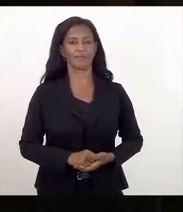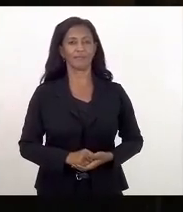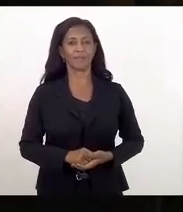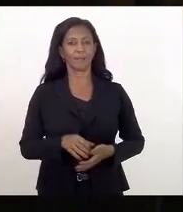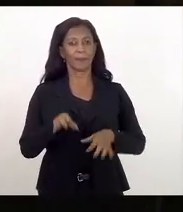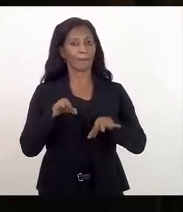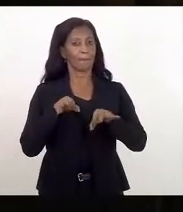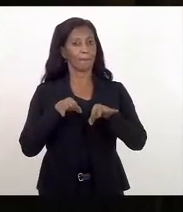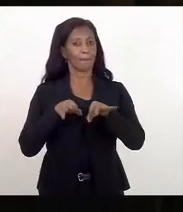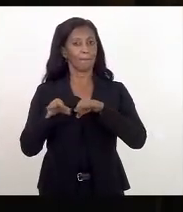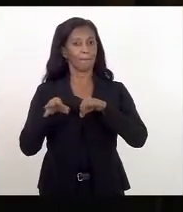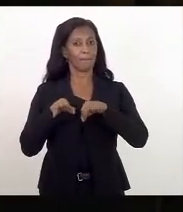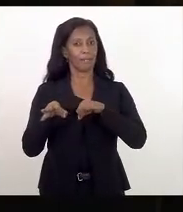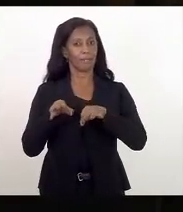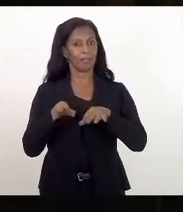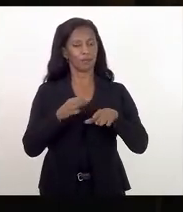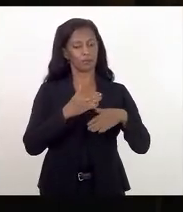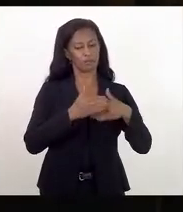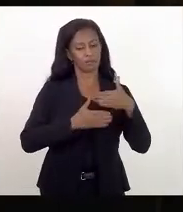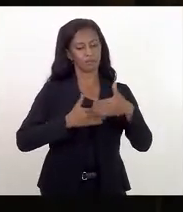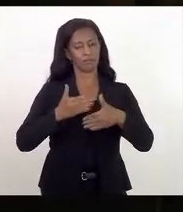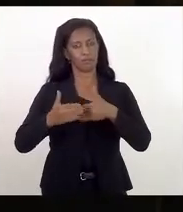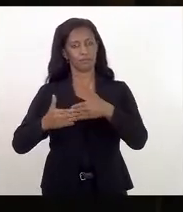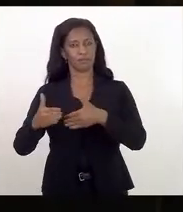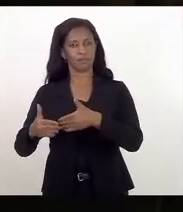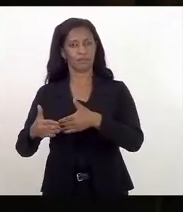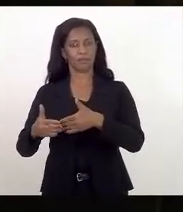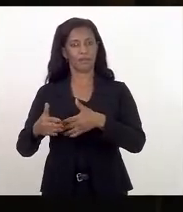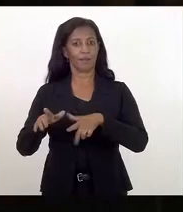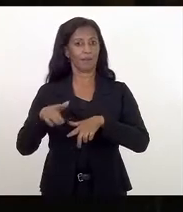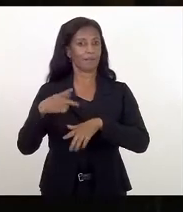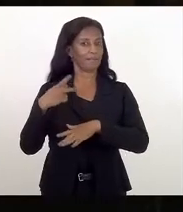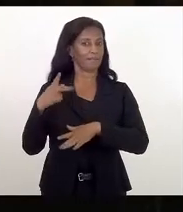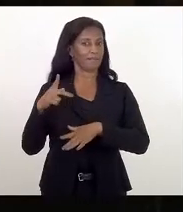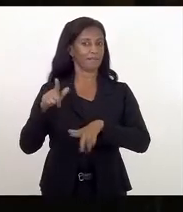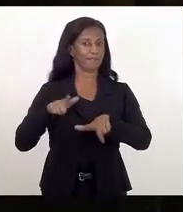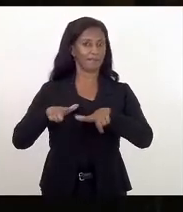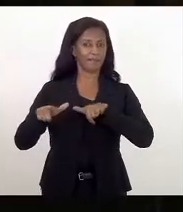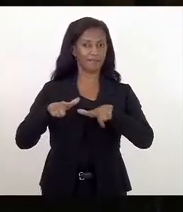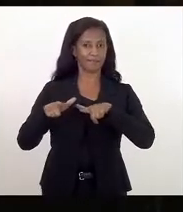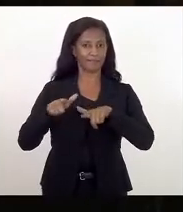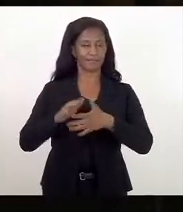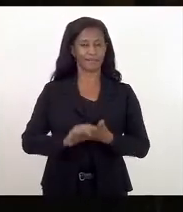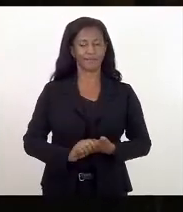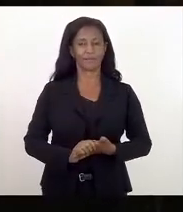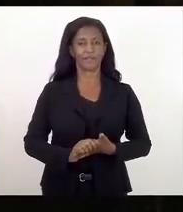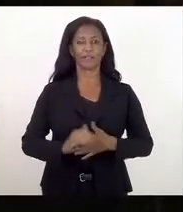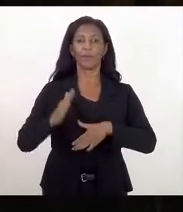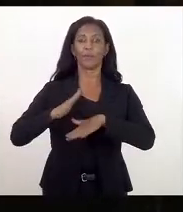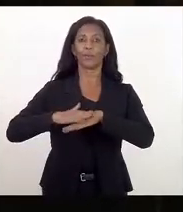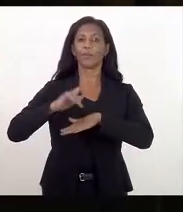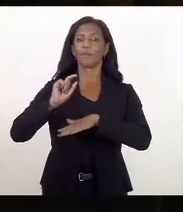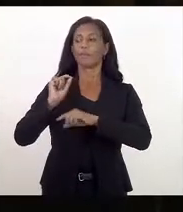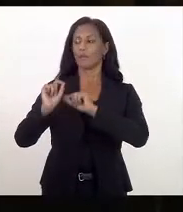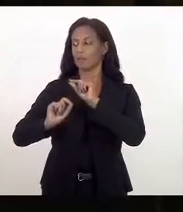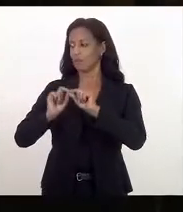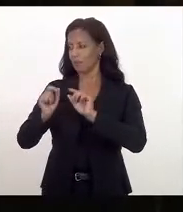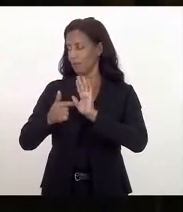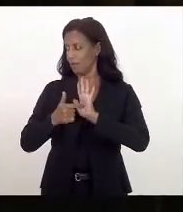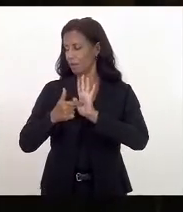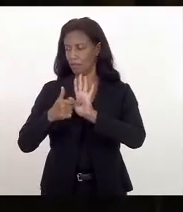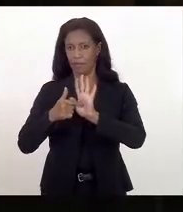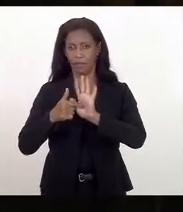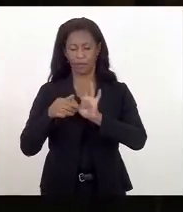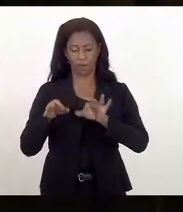plano de cargos para os servidores. E o que mais eu quero apontar aqui foi a